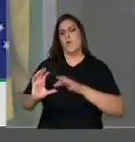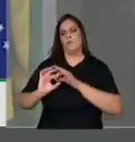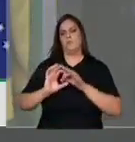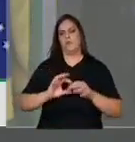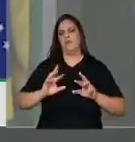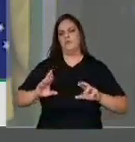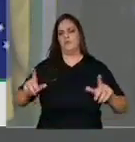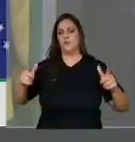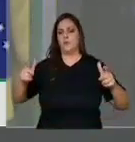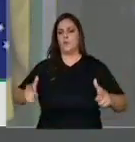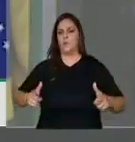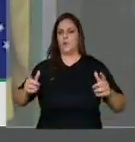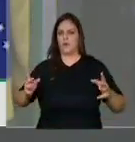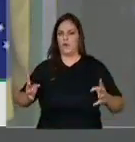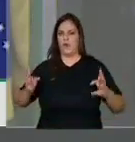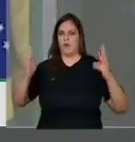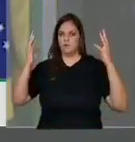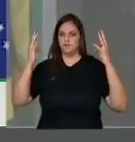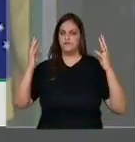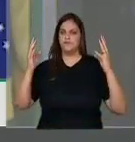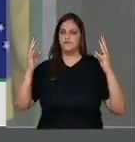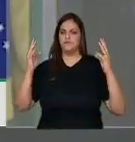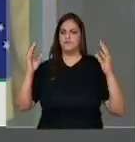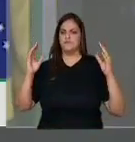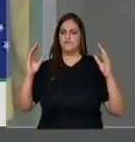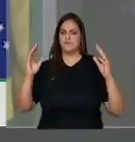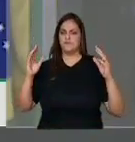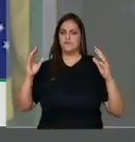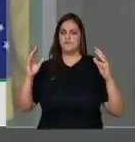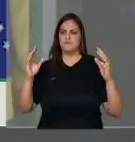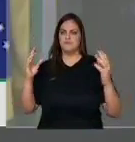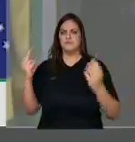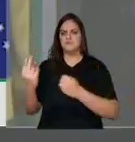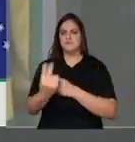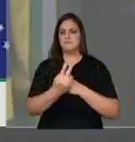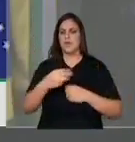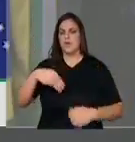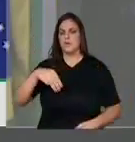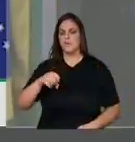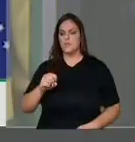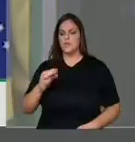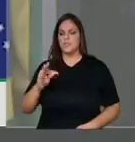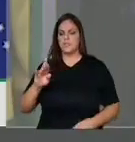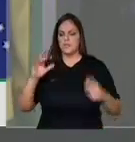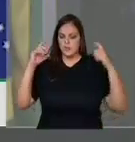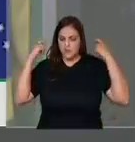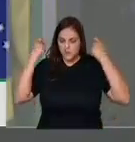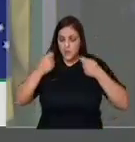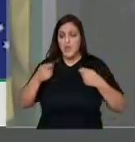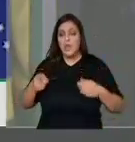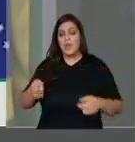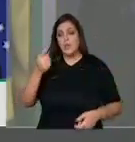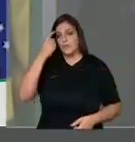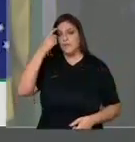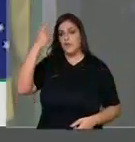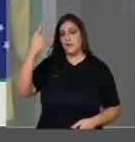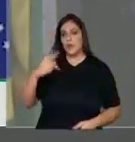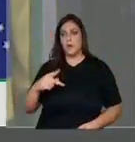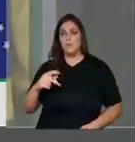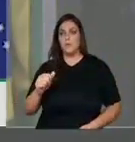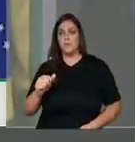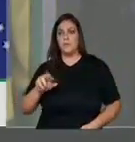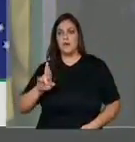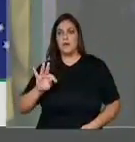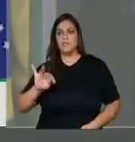mosteiro? Ele criou a partida dobrada simples, receita e despesa. Mesmo que